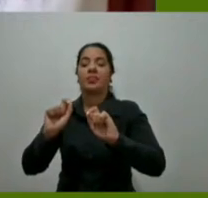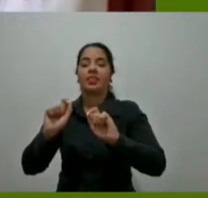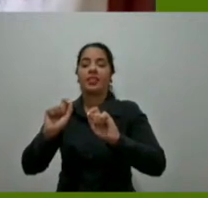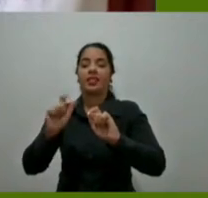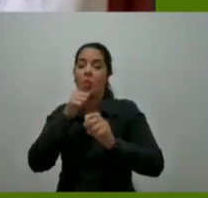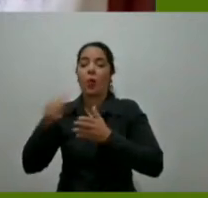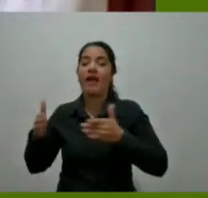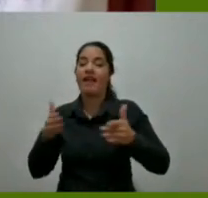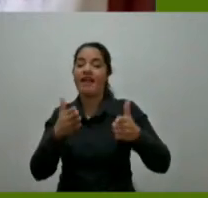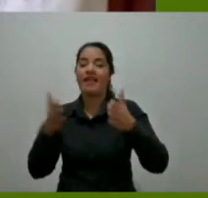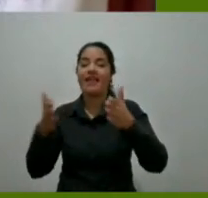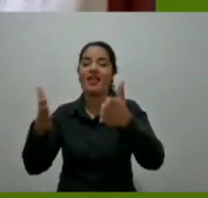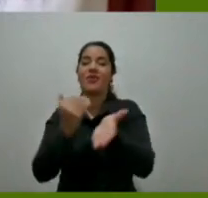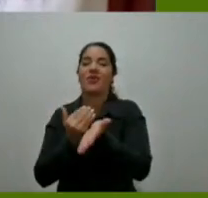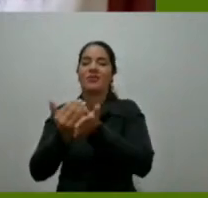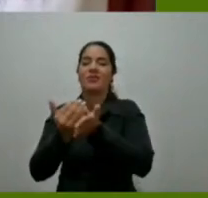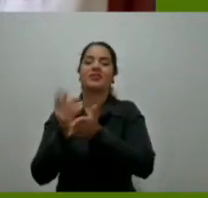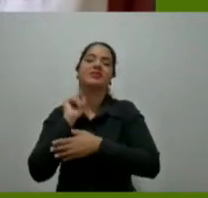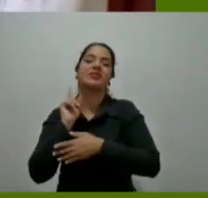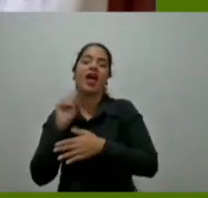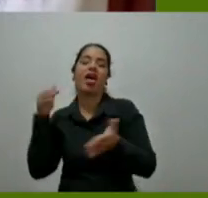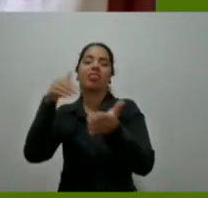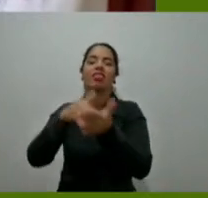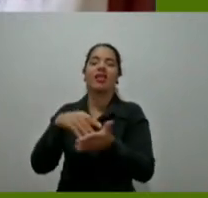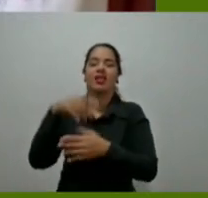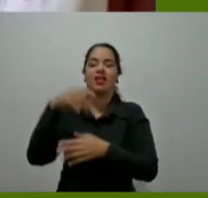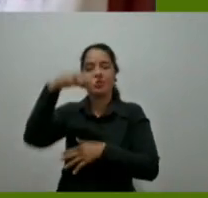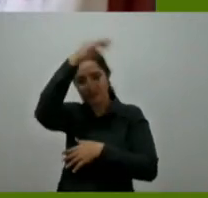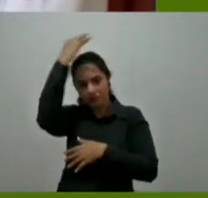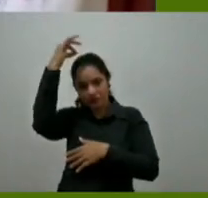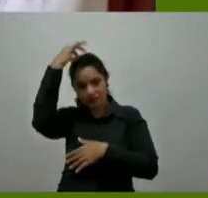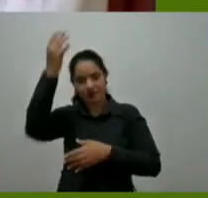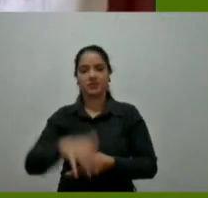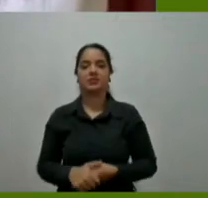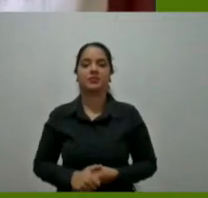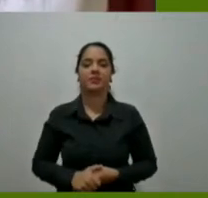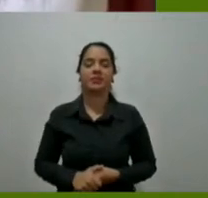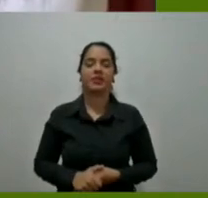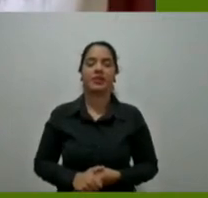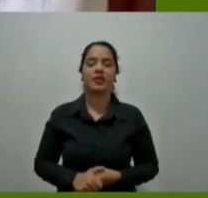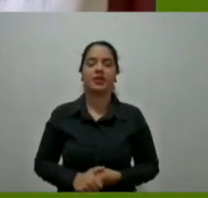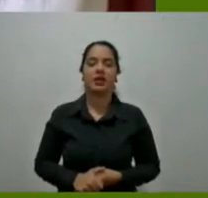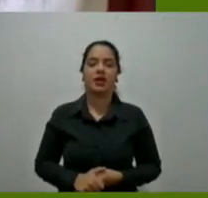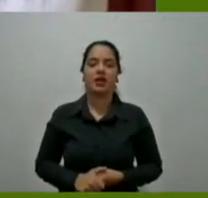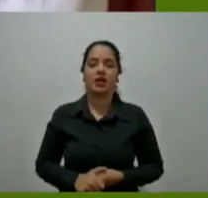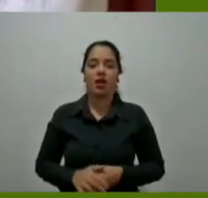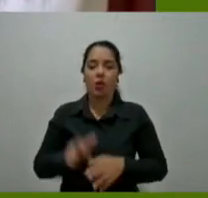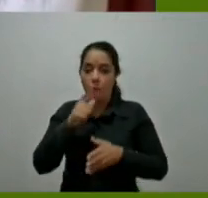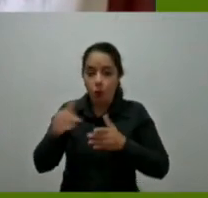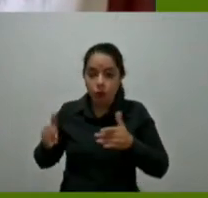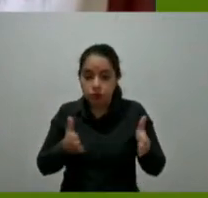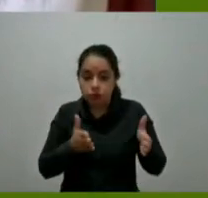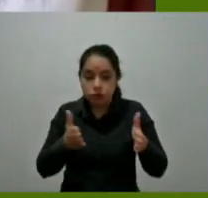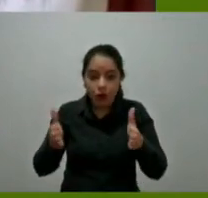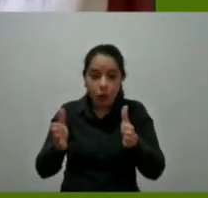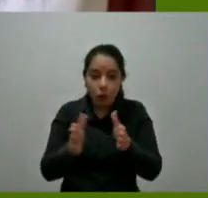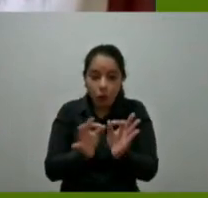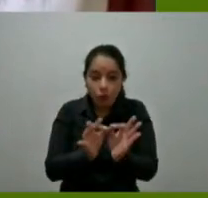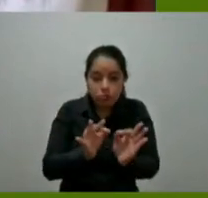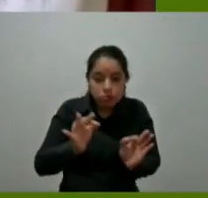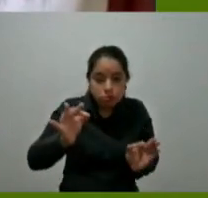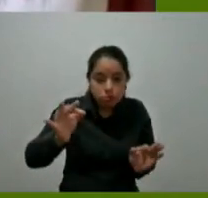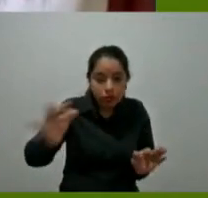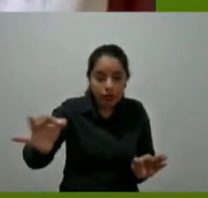é praticamente do tamanho de Portugal. É um vale com em torno de 90 mil quilômetros quadrados, não é isso? E